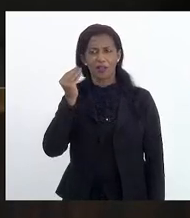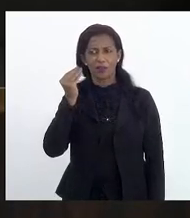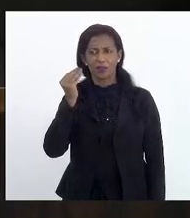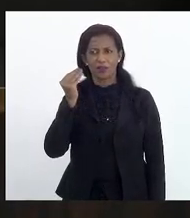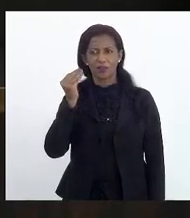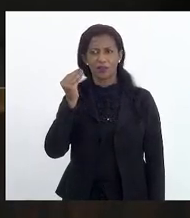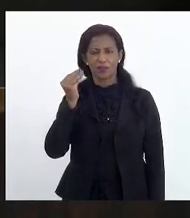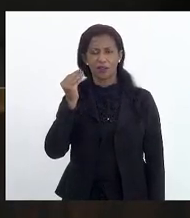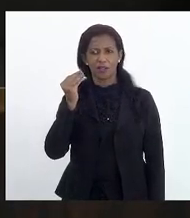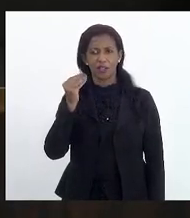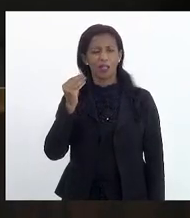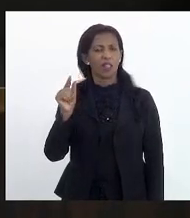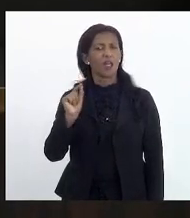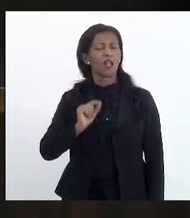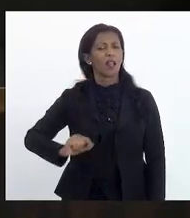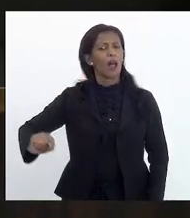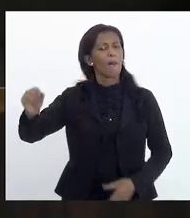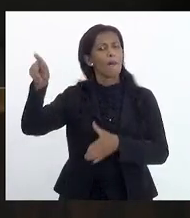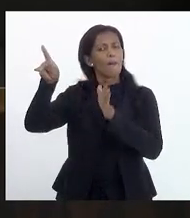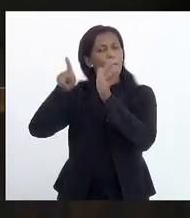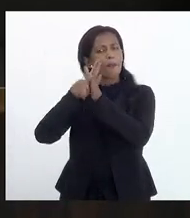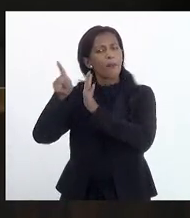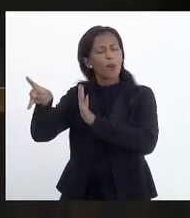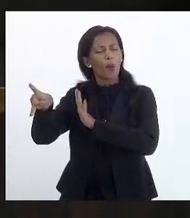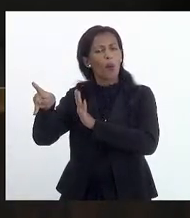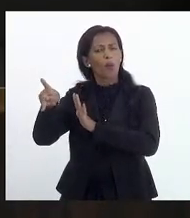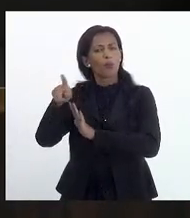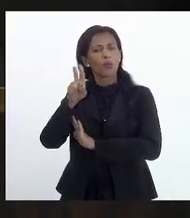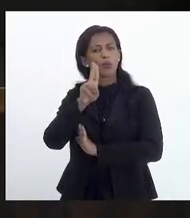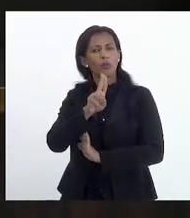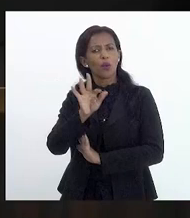e logomorfos da Universidade Federal Fluminense